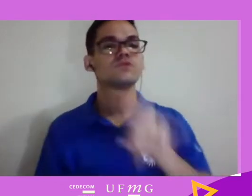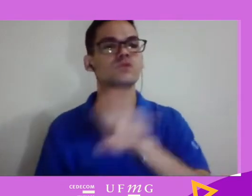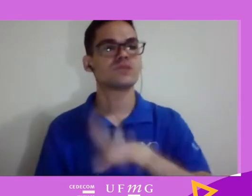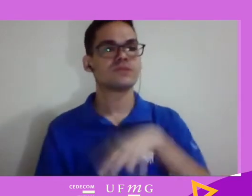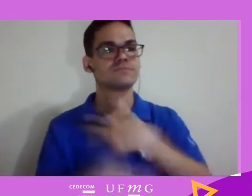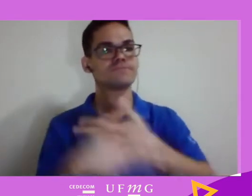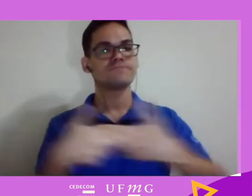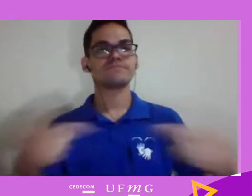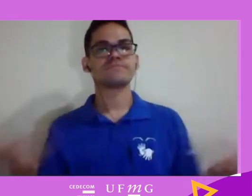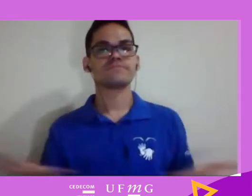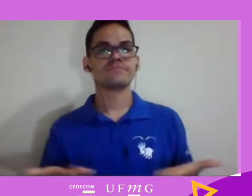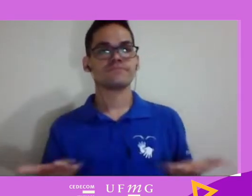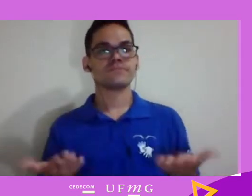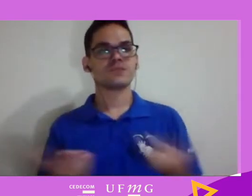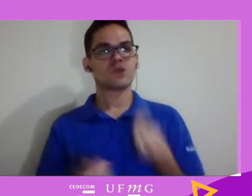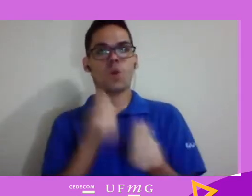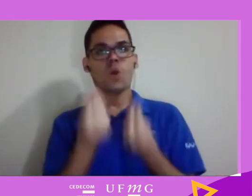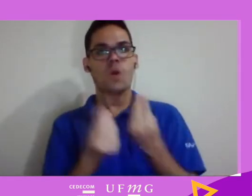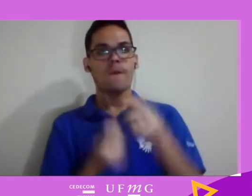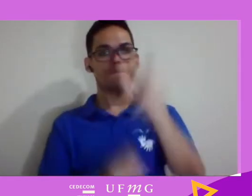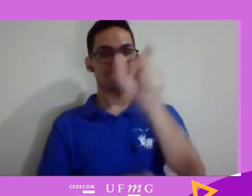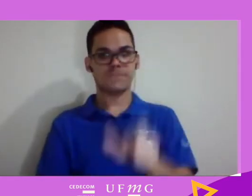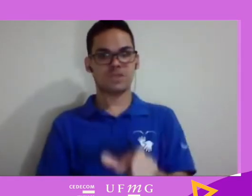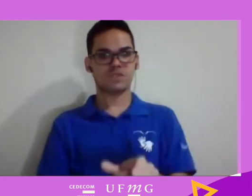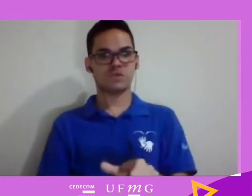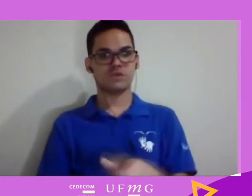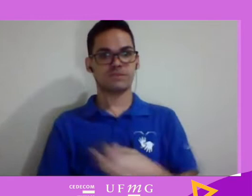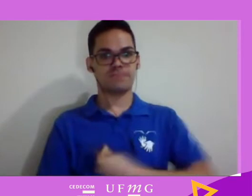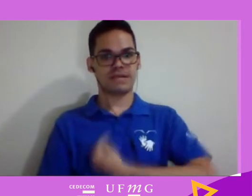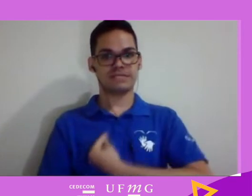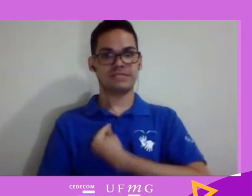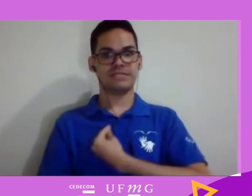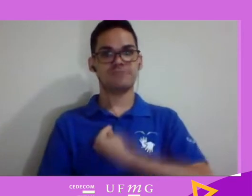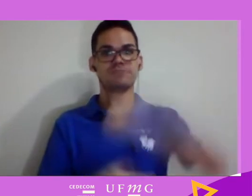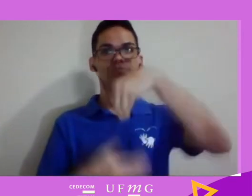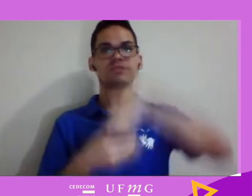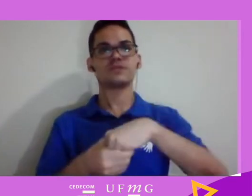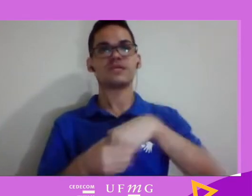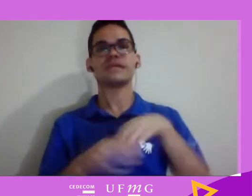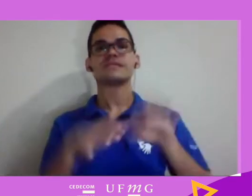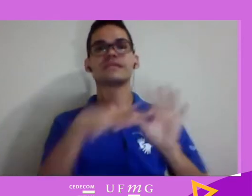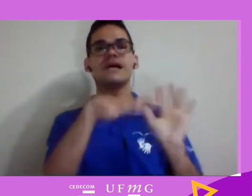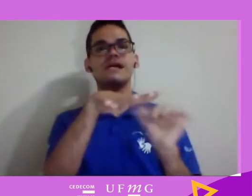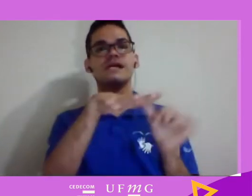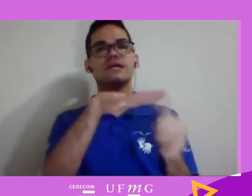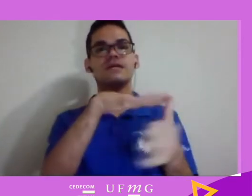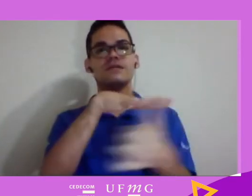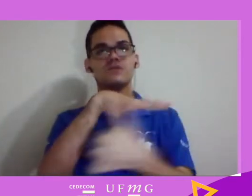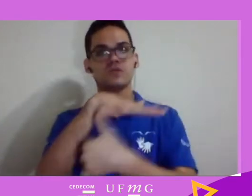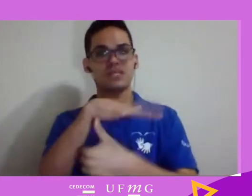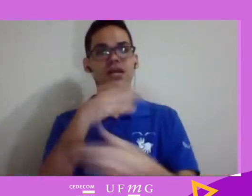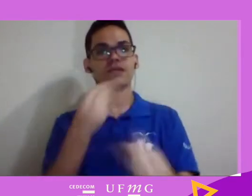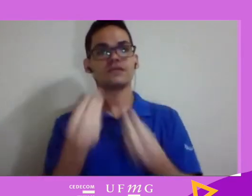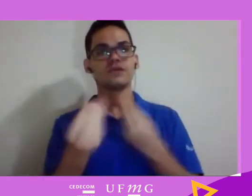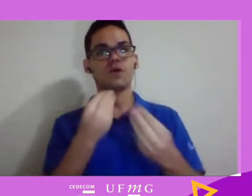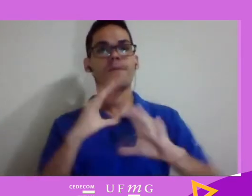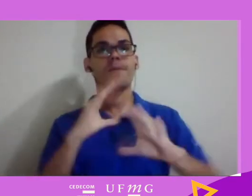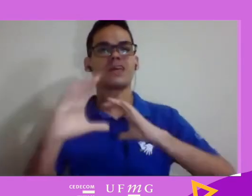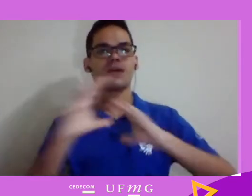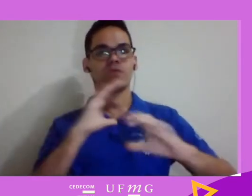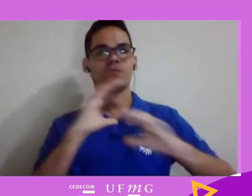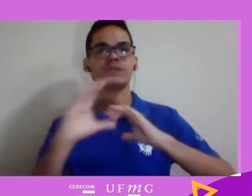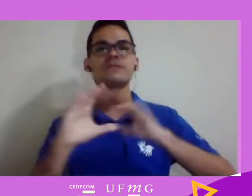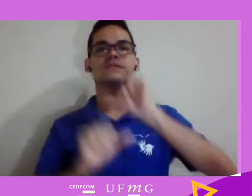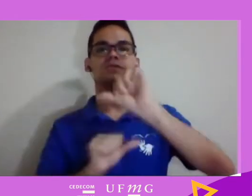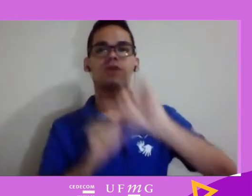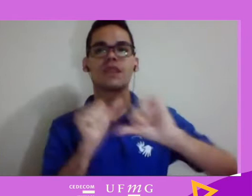nas conexões de redes sociais online, para tentar entender como que a comunicação se processa contemporaneamente. É o inverso. Não é